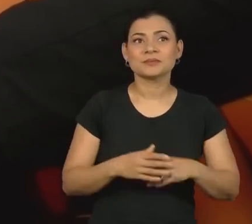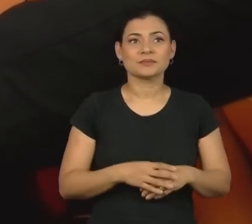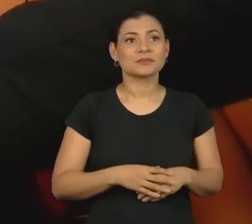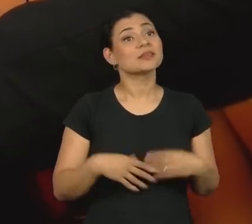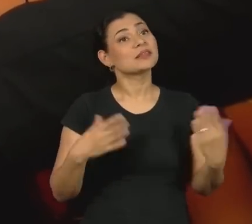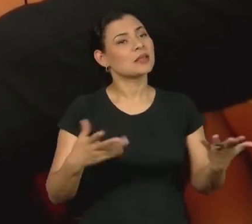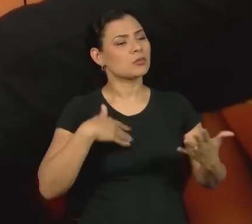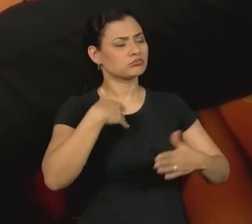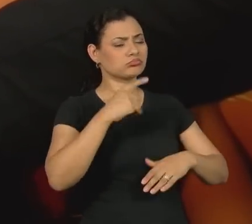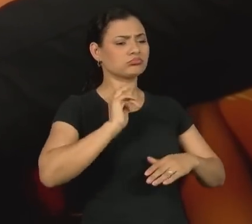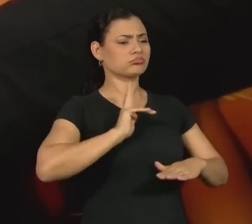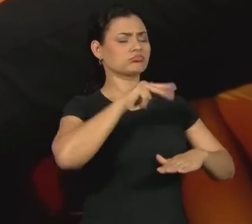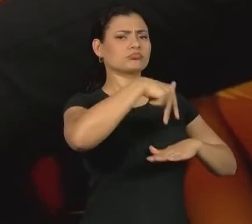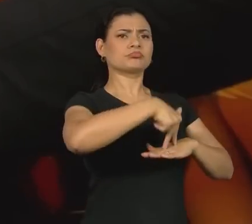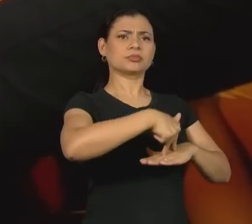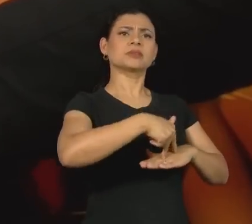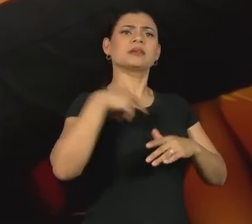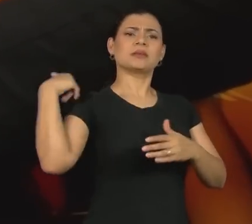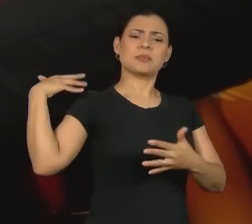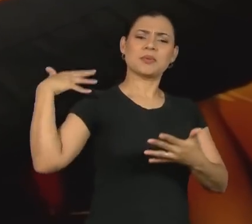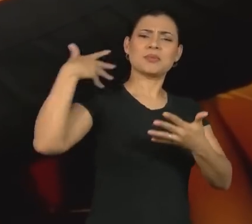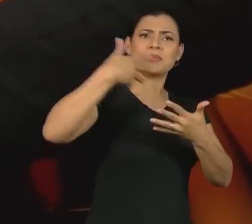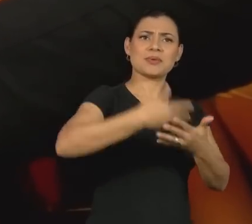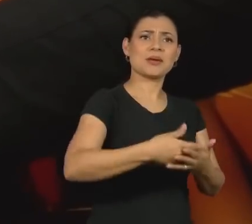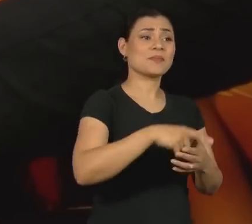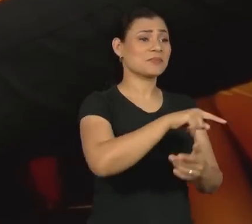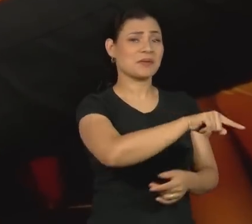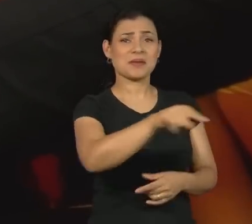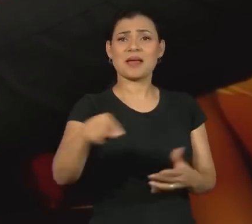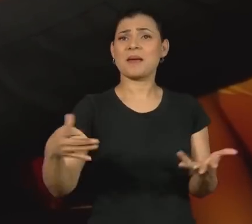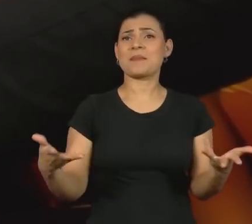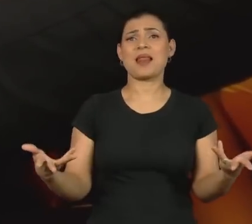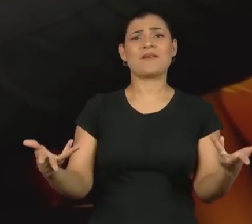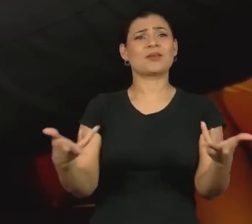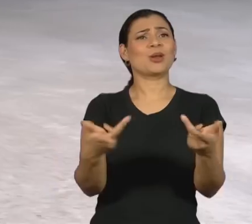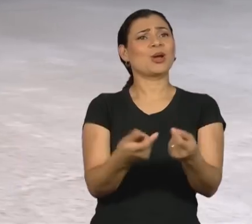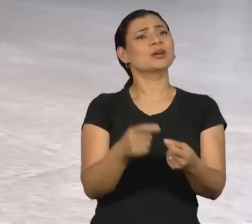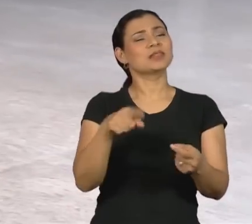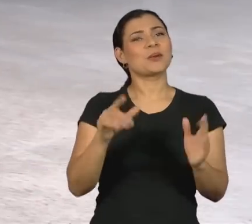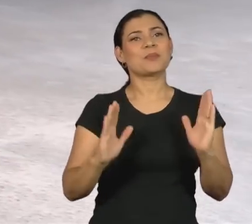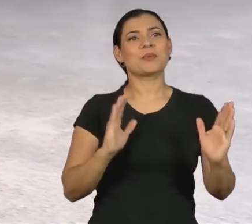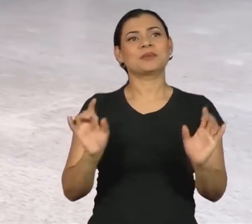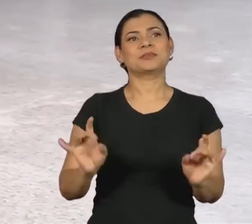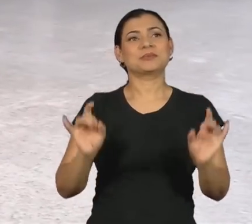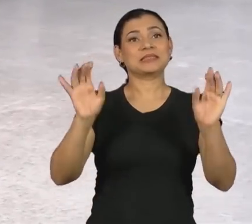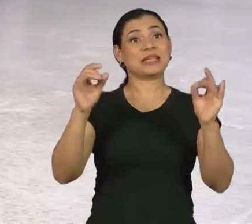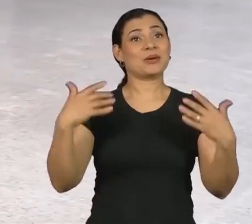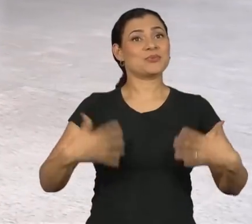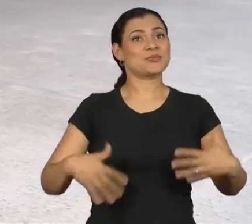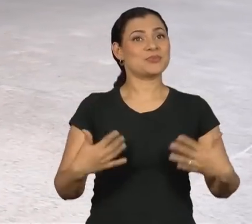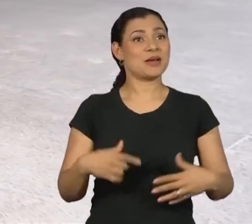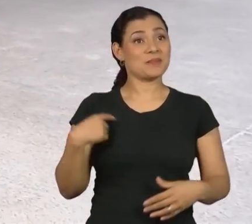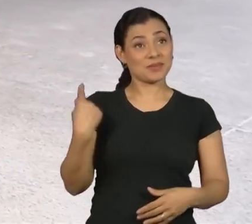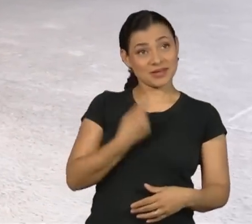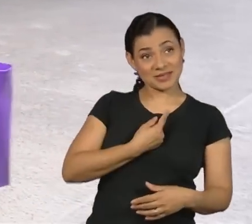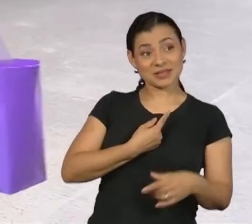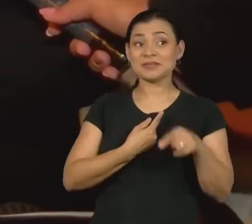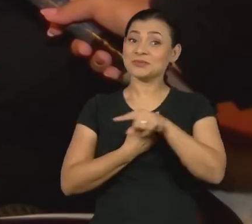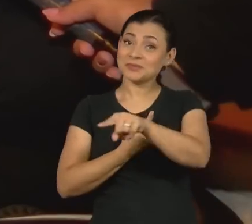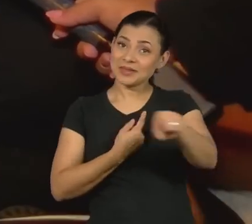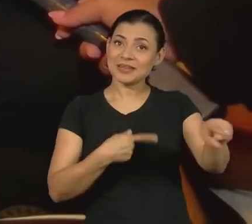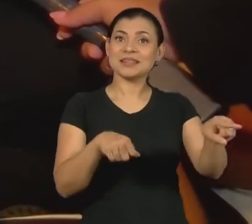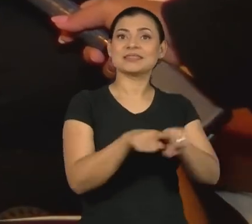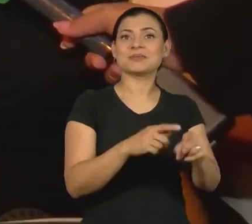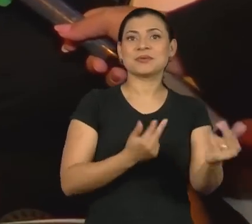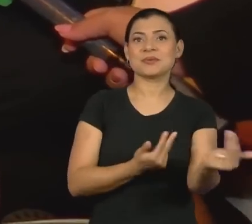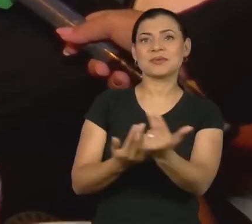essa desenvoltura, sobre a elegância delas também, que elas estão maravilhosas, vai ser um momento, assim, marcante. Pra gente e pra elas, com certeza. E